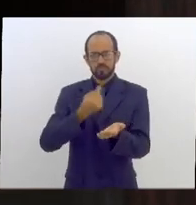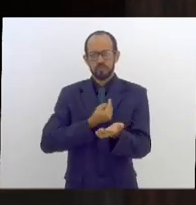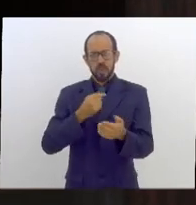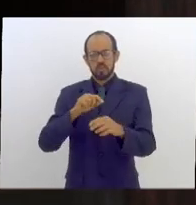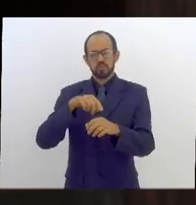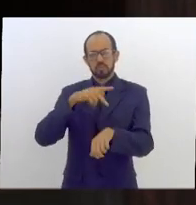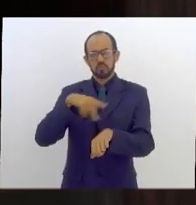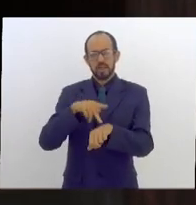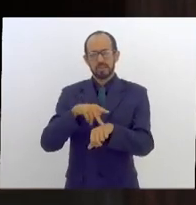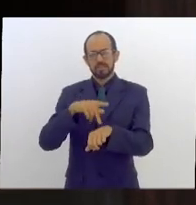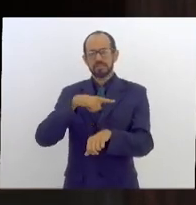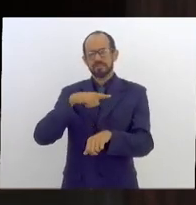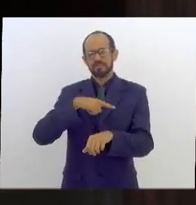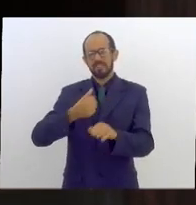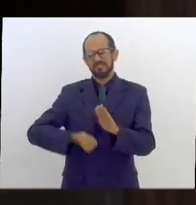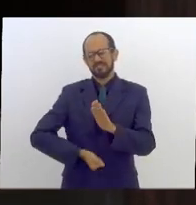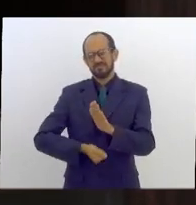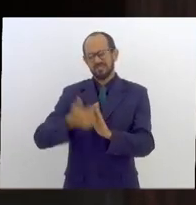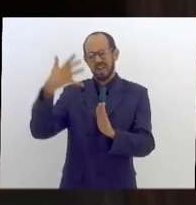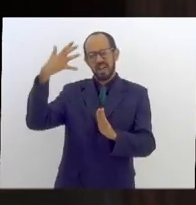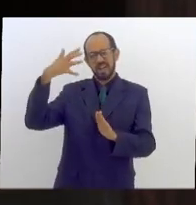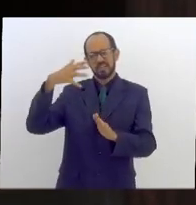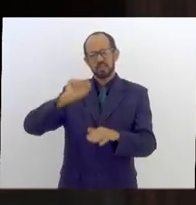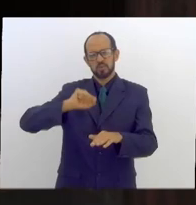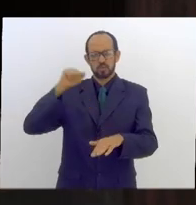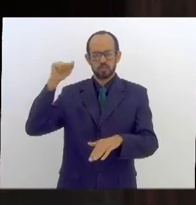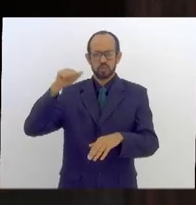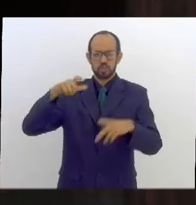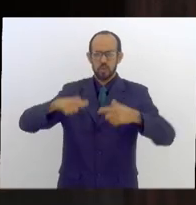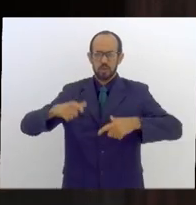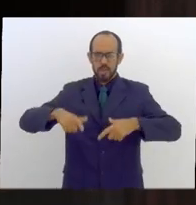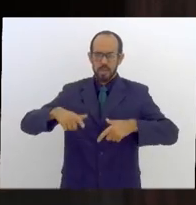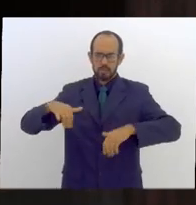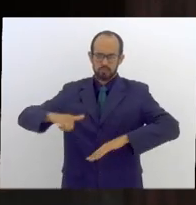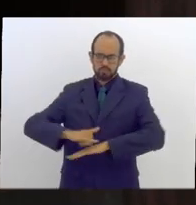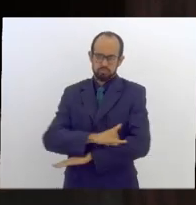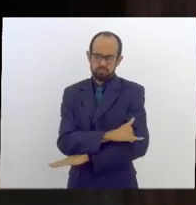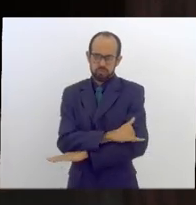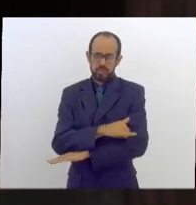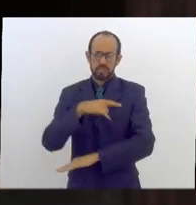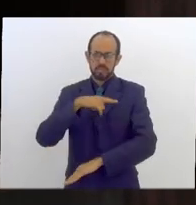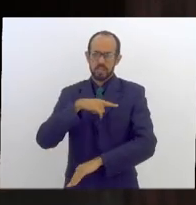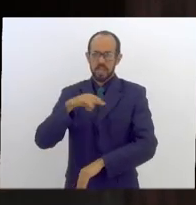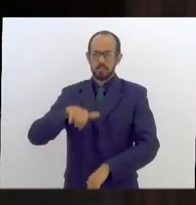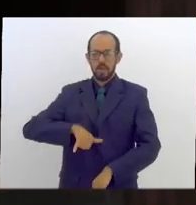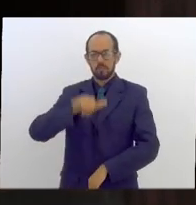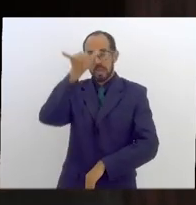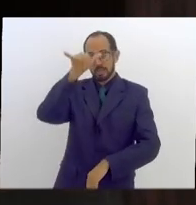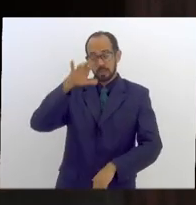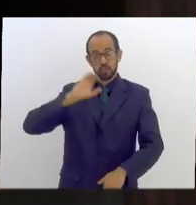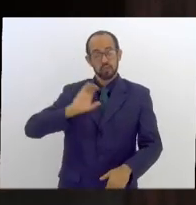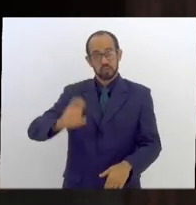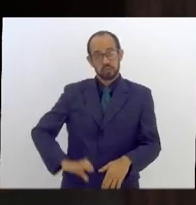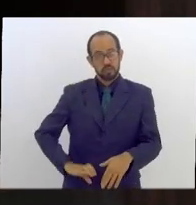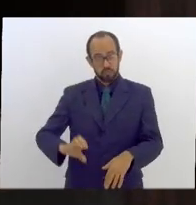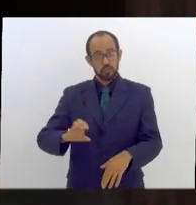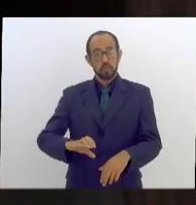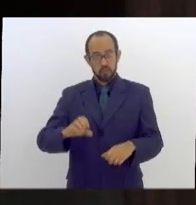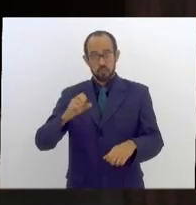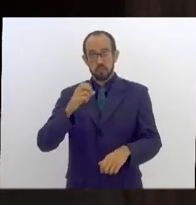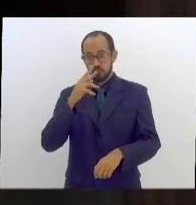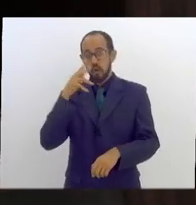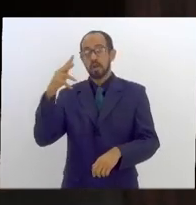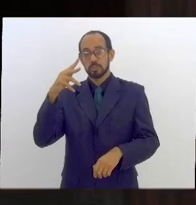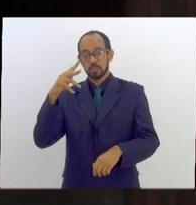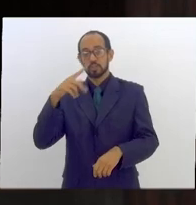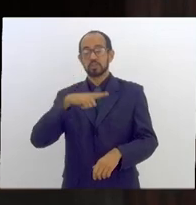país dispõe de centenas de aeródromos. É possuidor de uma aviação civil robusta e com altíssimos níveis de segurança.